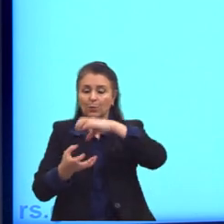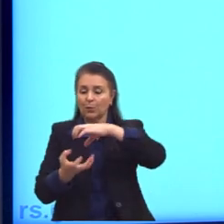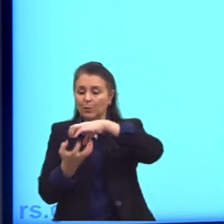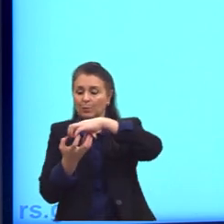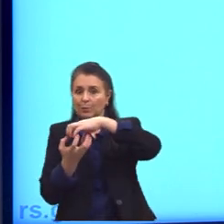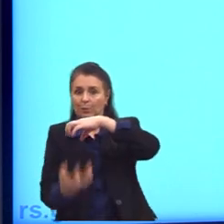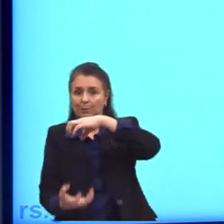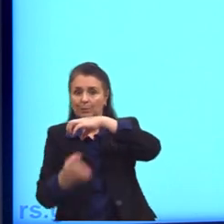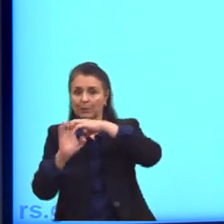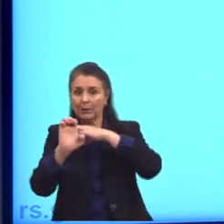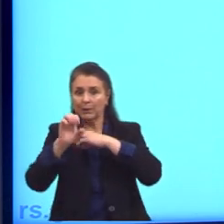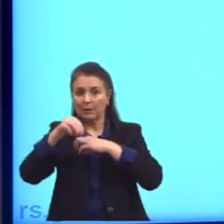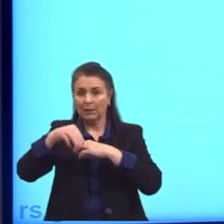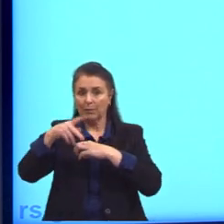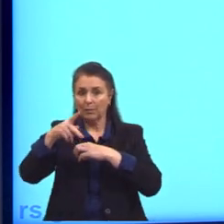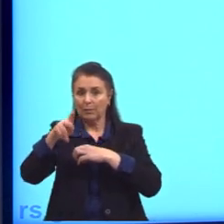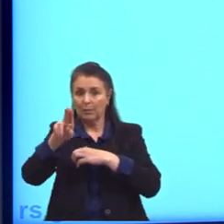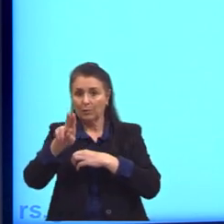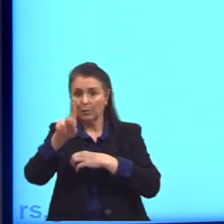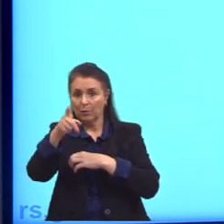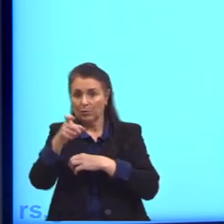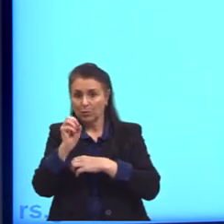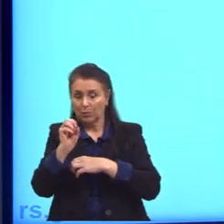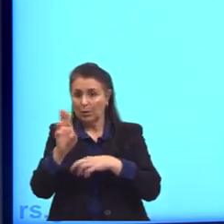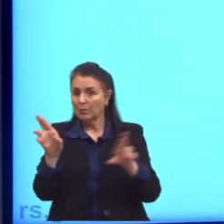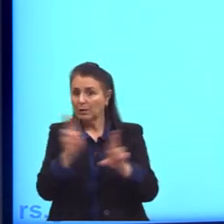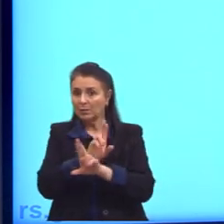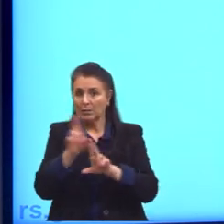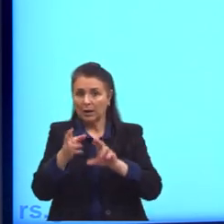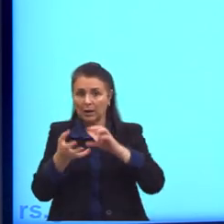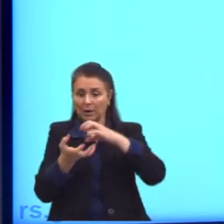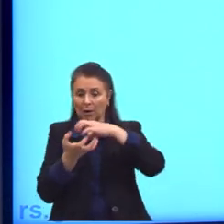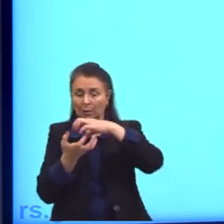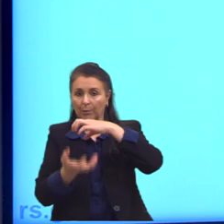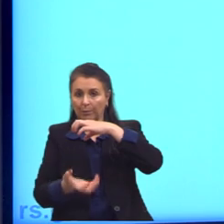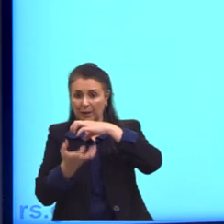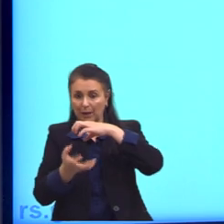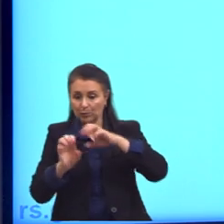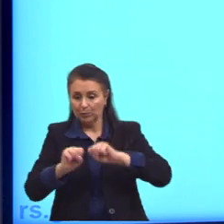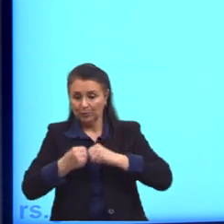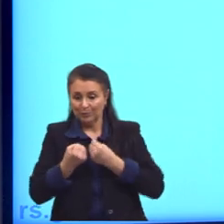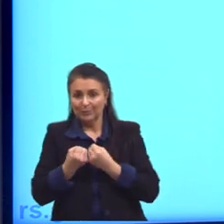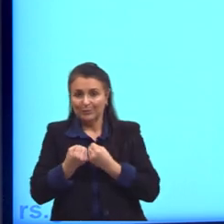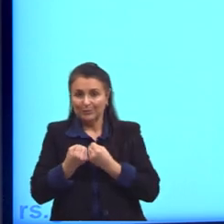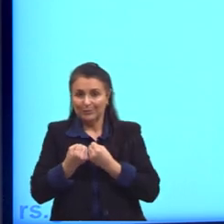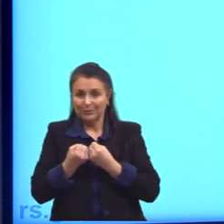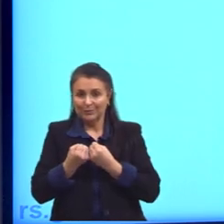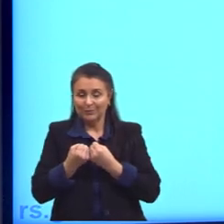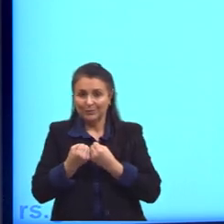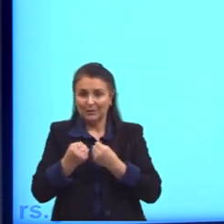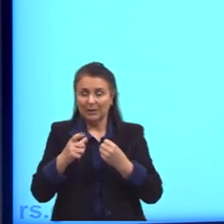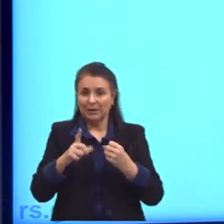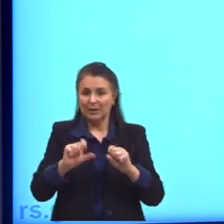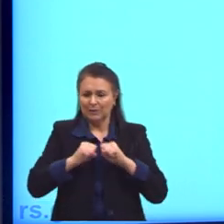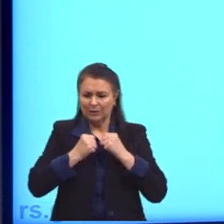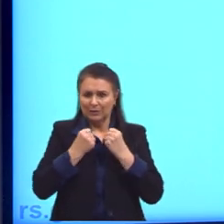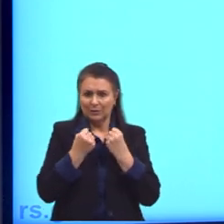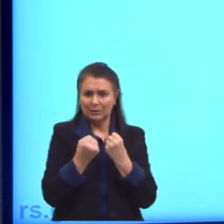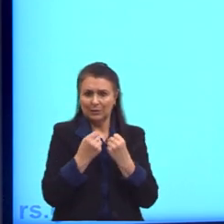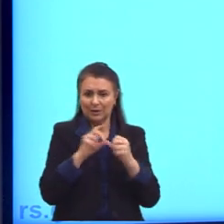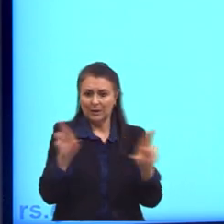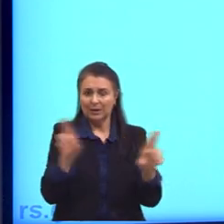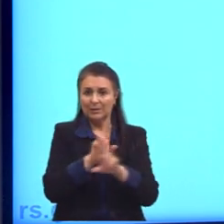não está relacionado com peso do objeto nesse caso aqui quando ele afunda tá ele na verdade ele está